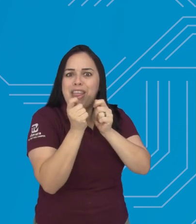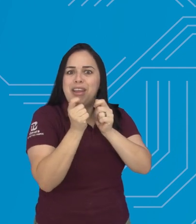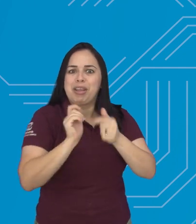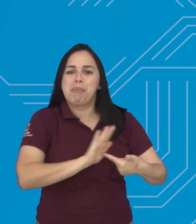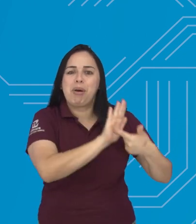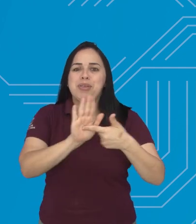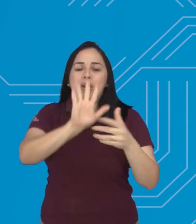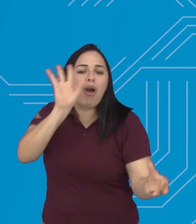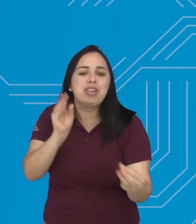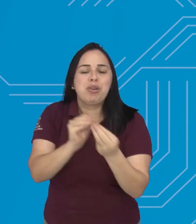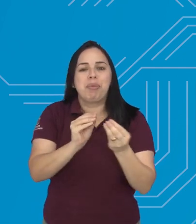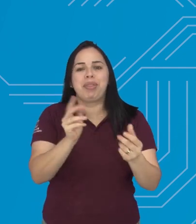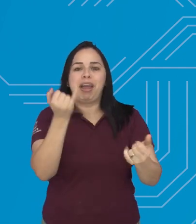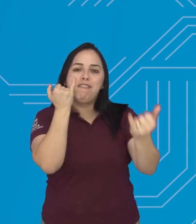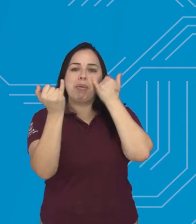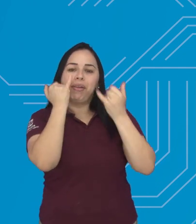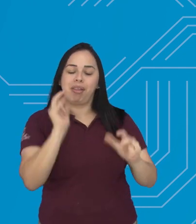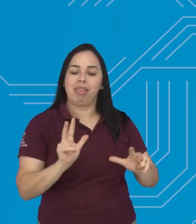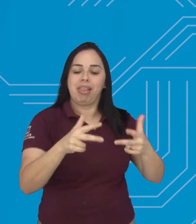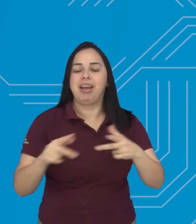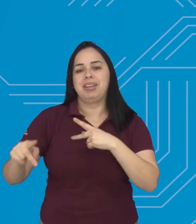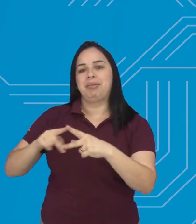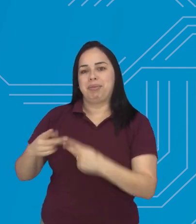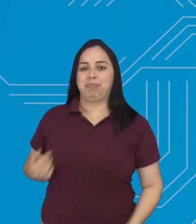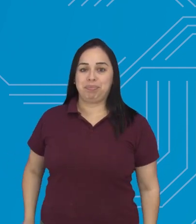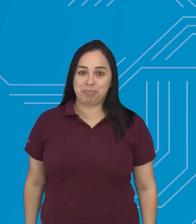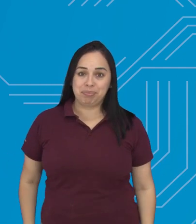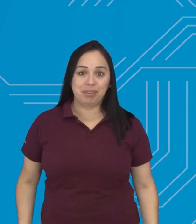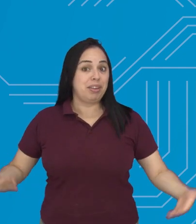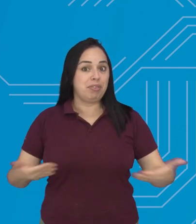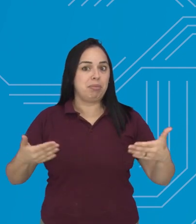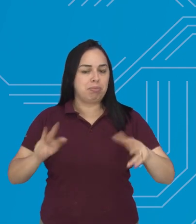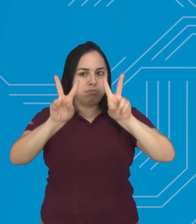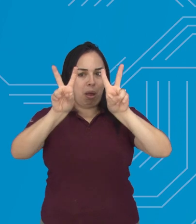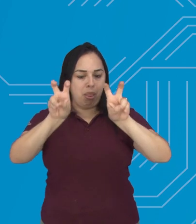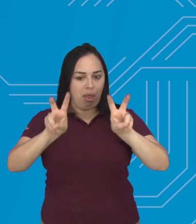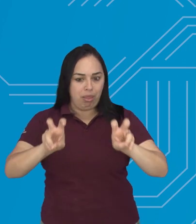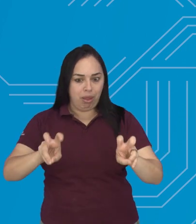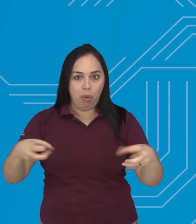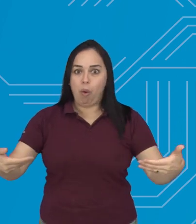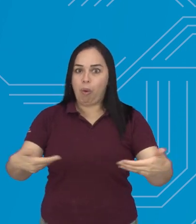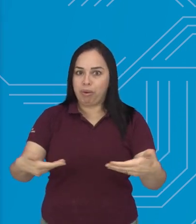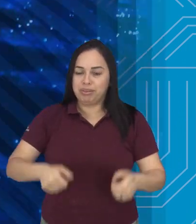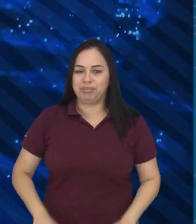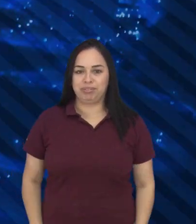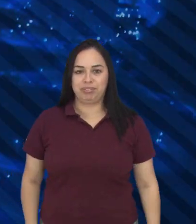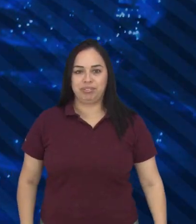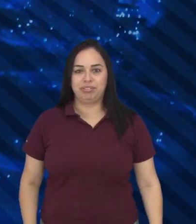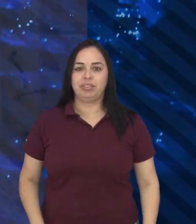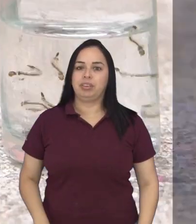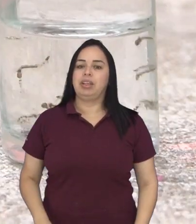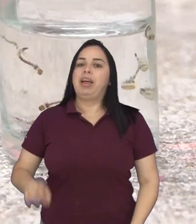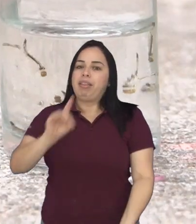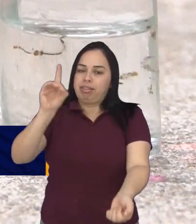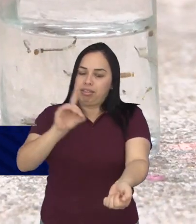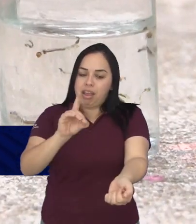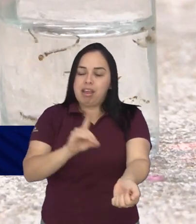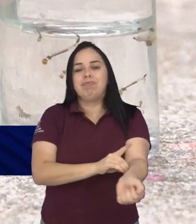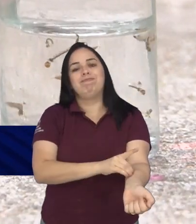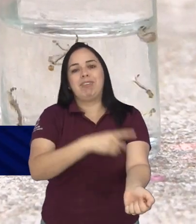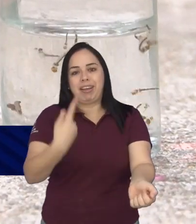Olá, seja muito bem-vindo. Está no ar o Semana Legislativa, o nosso jornal que te apresenta o resumo das notícias que marcaram a semana aqui